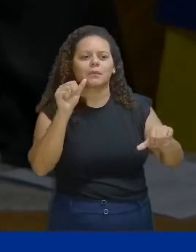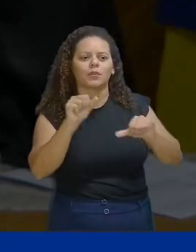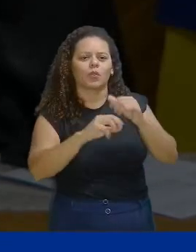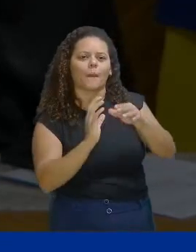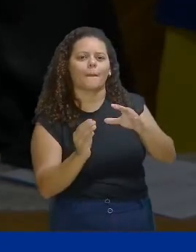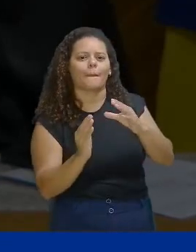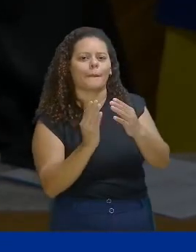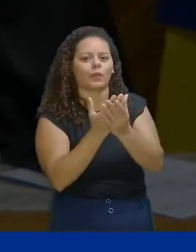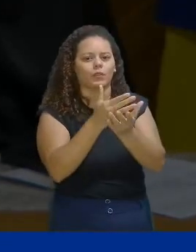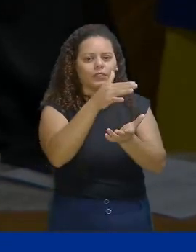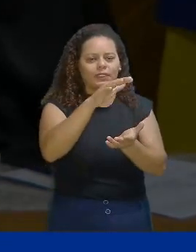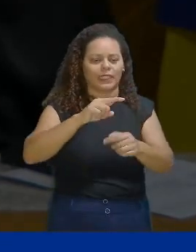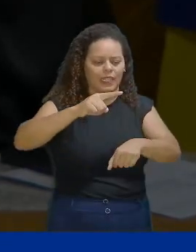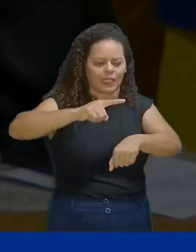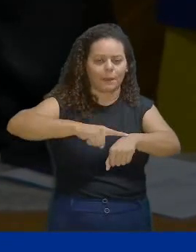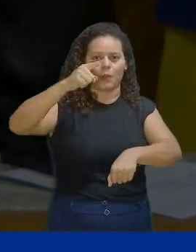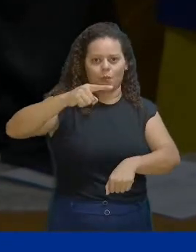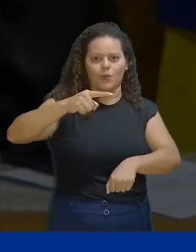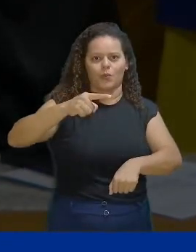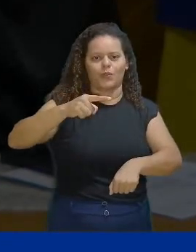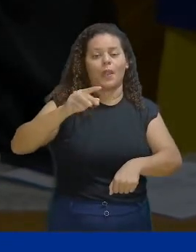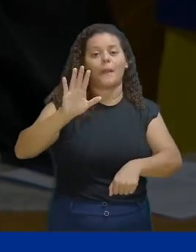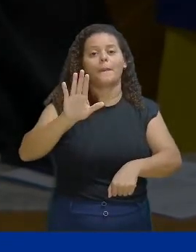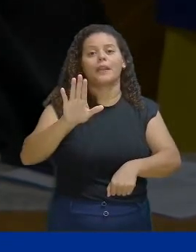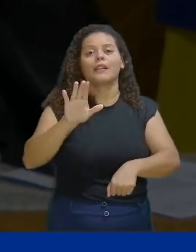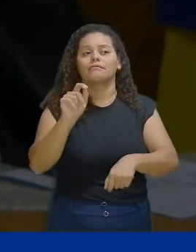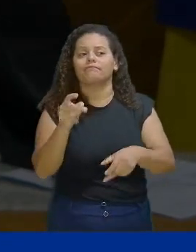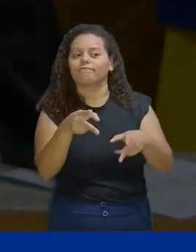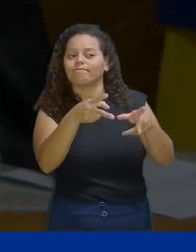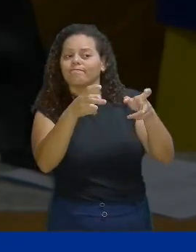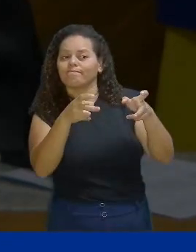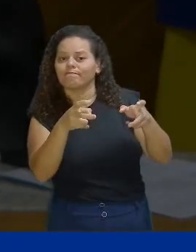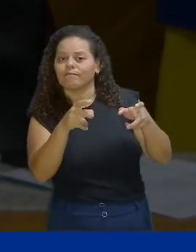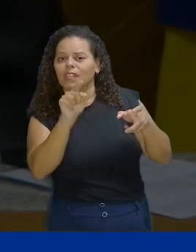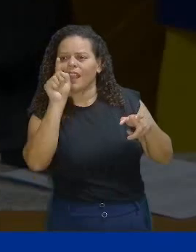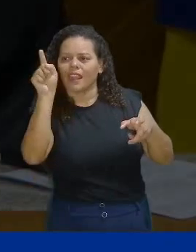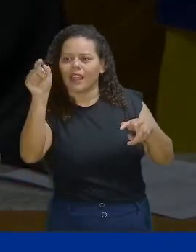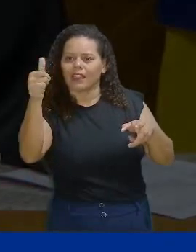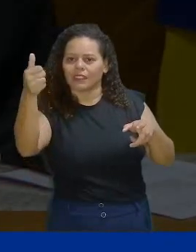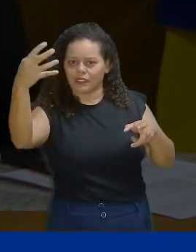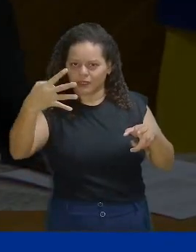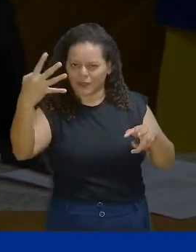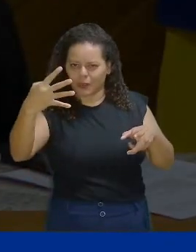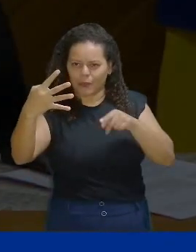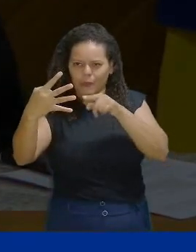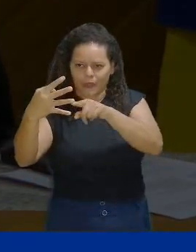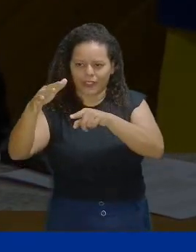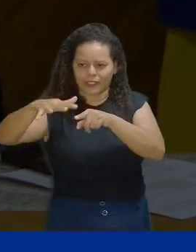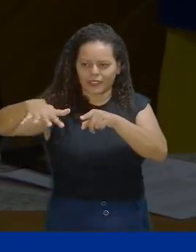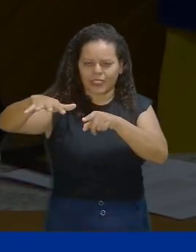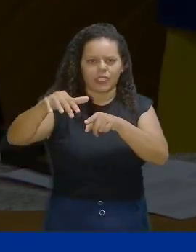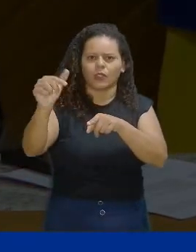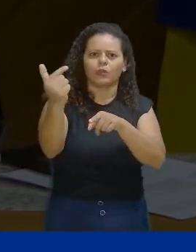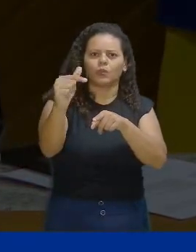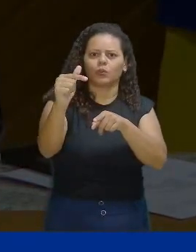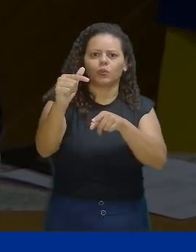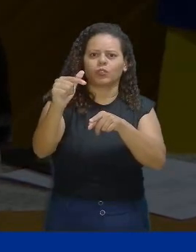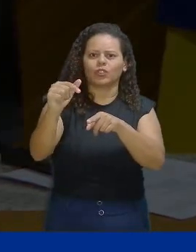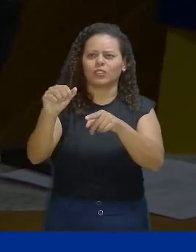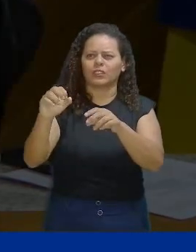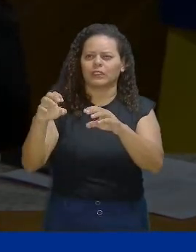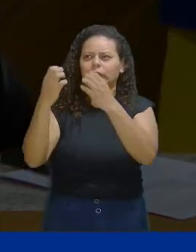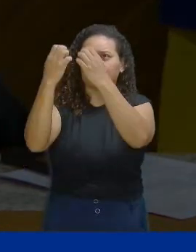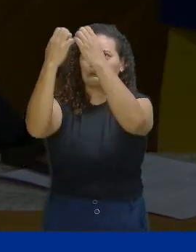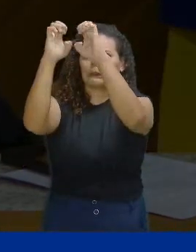aconteceria automaticamente, ao mesmo tempo. E o que se percebeu? Que a 14ª zona eleitoral não tinha estrutura